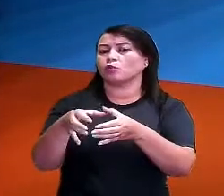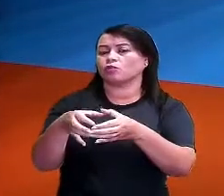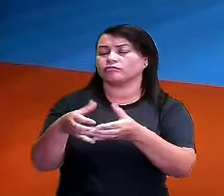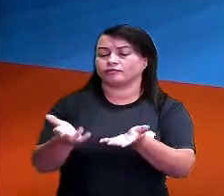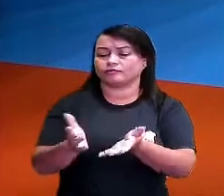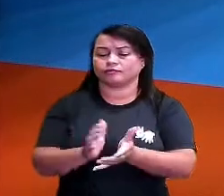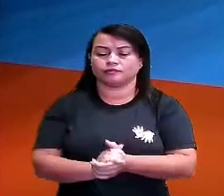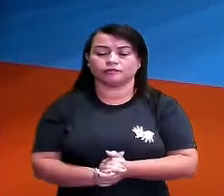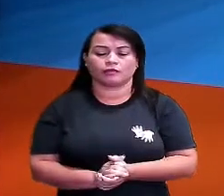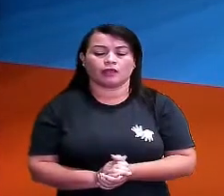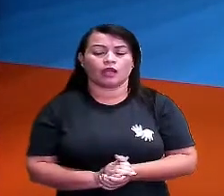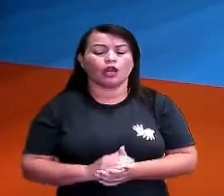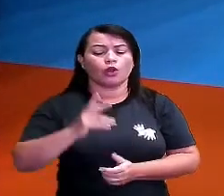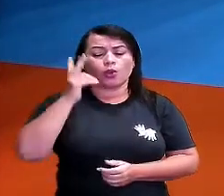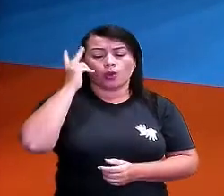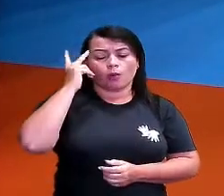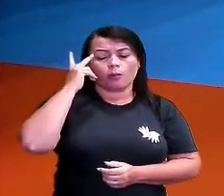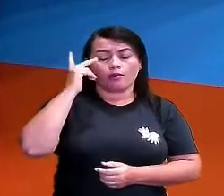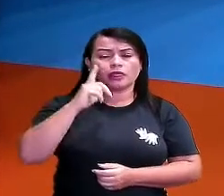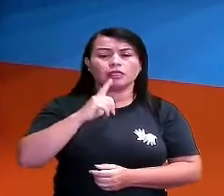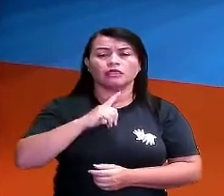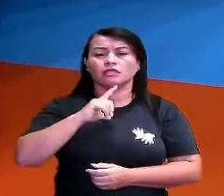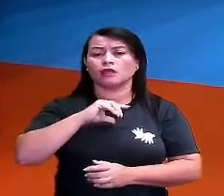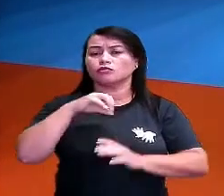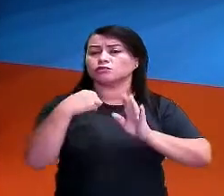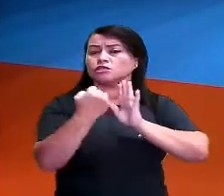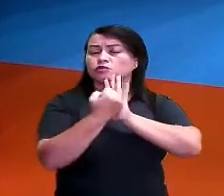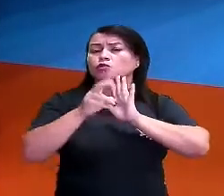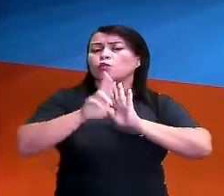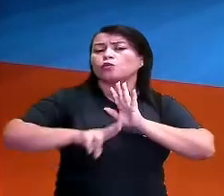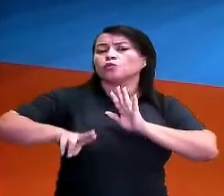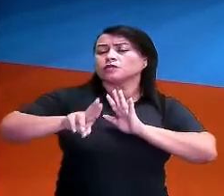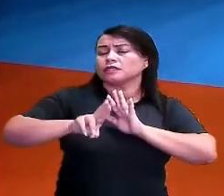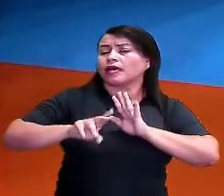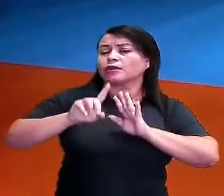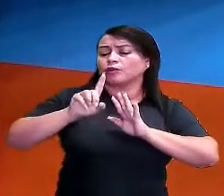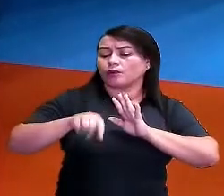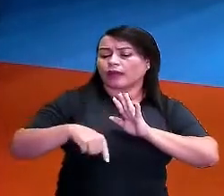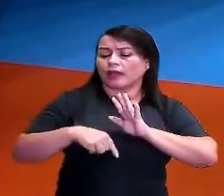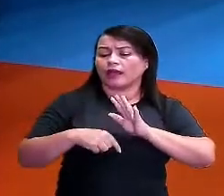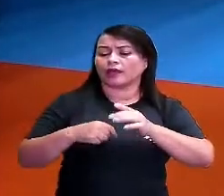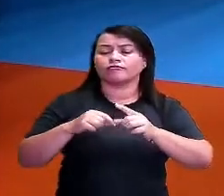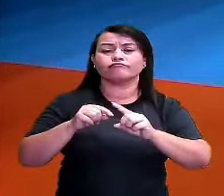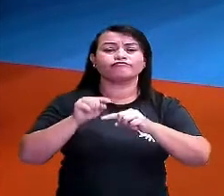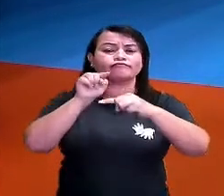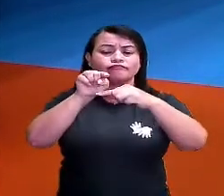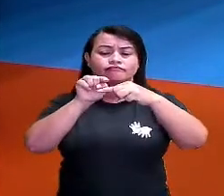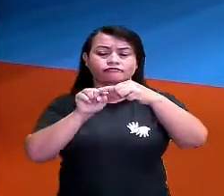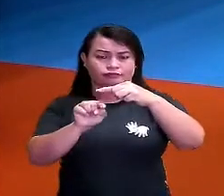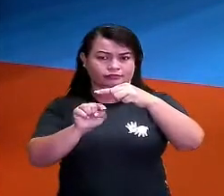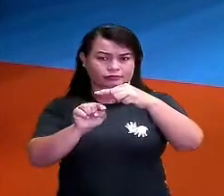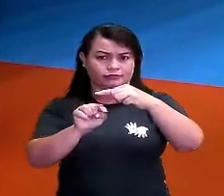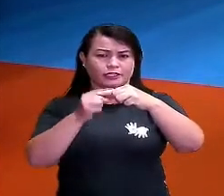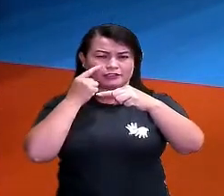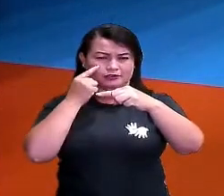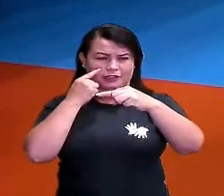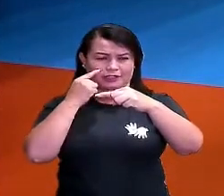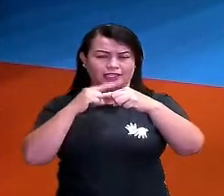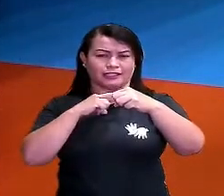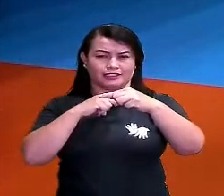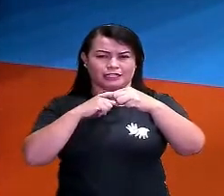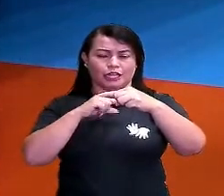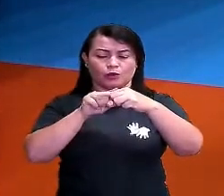beleza? Geralmente, o símbolo utilizado para a operação é o símbolo de divisão, né? Que a gente vê aí que tem